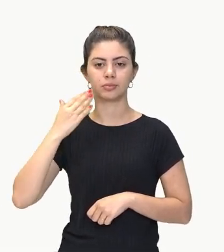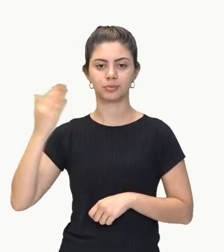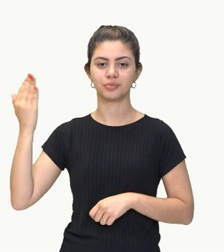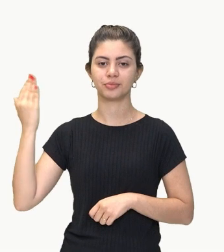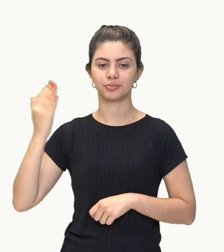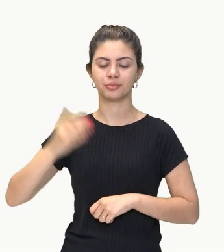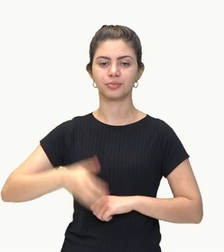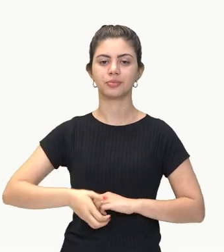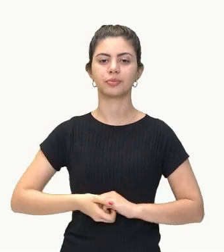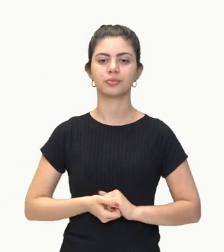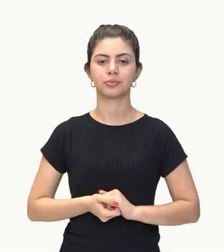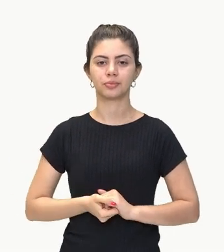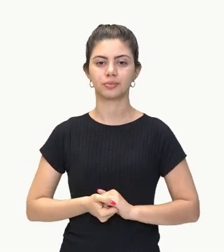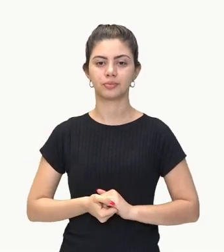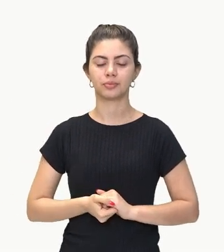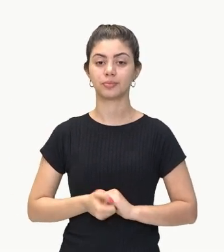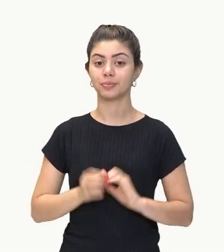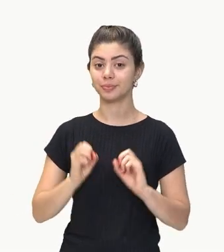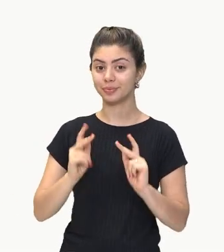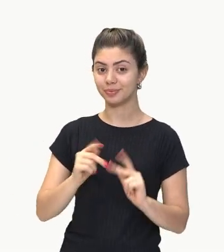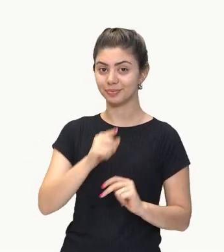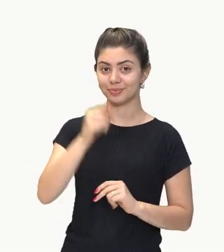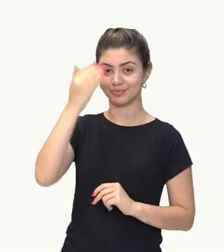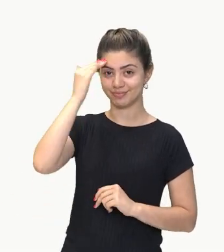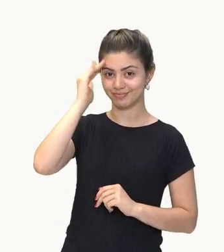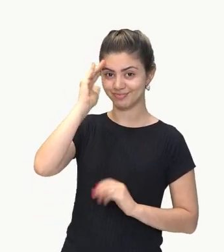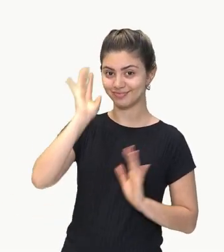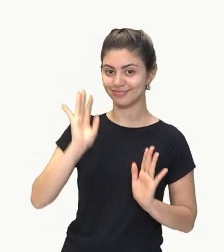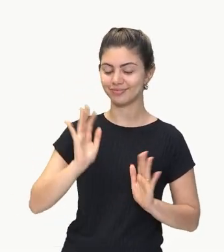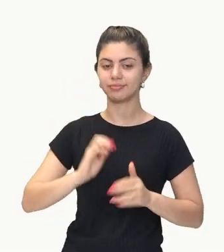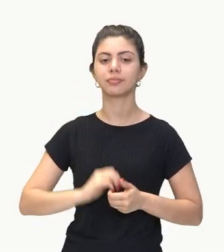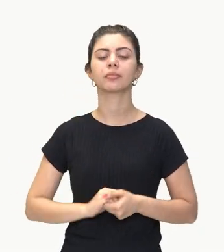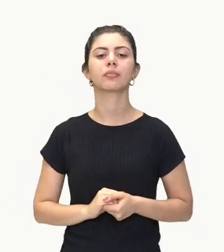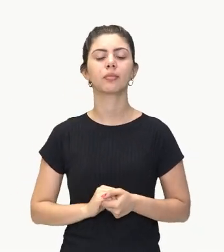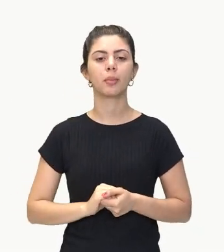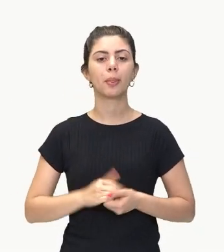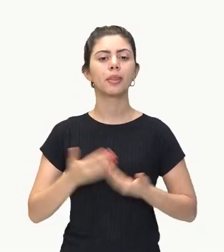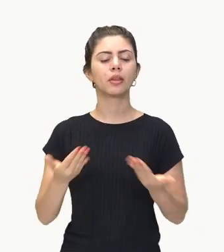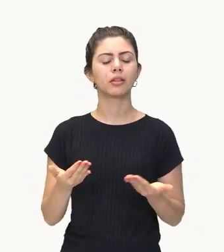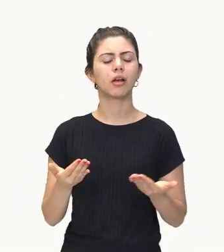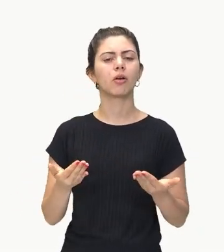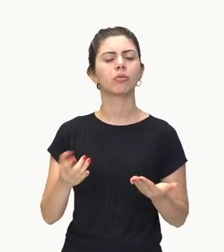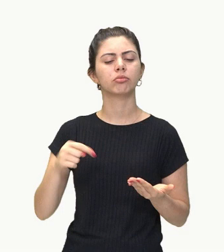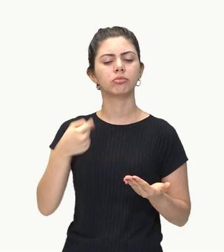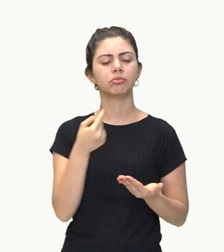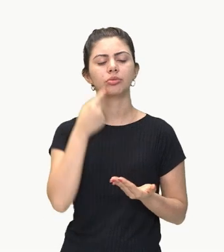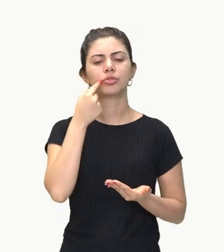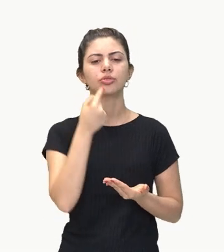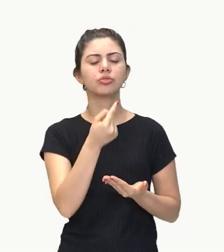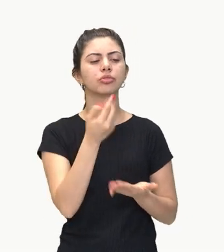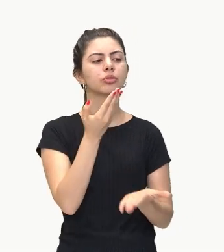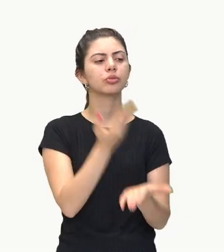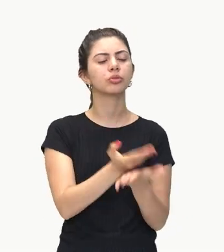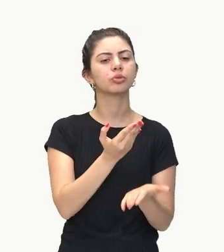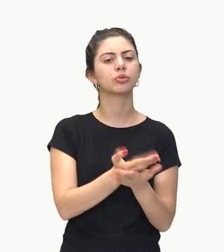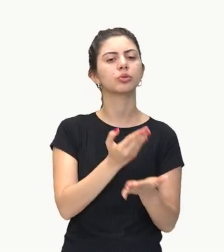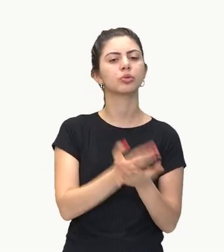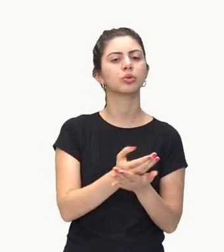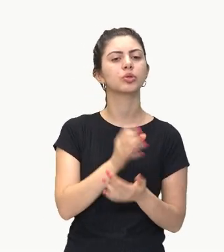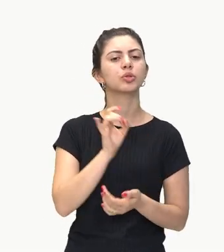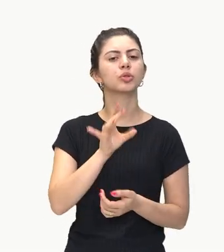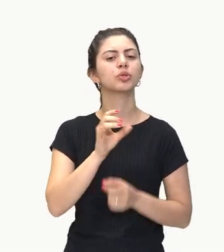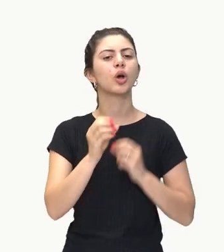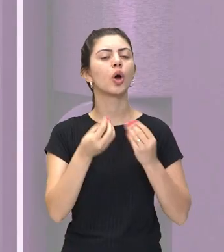0,00006. Tudo ok, pessoal? Então, assim, até agora, a gente já viu apenas as